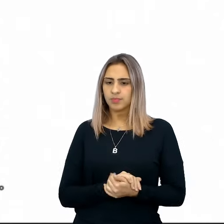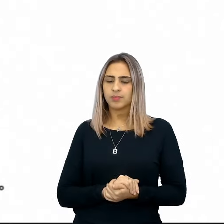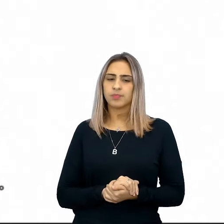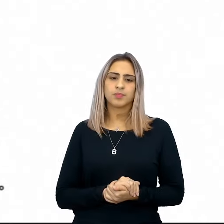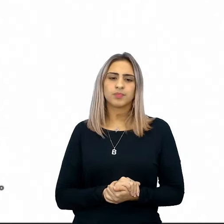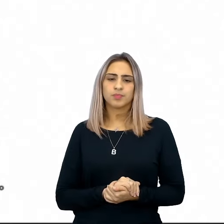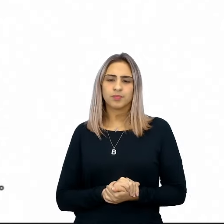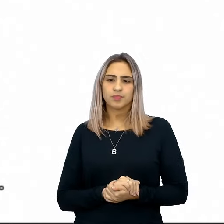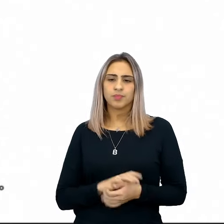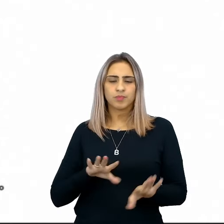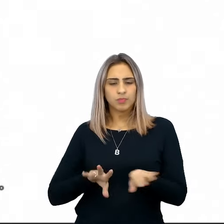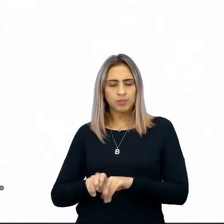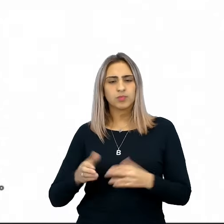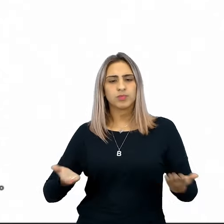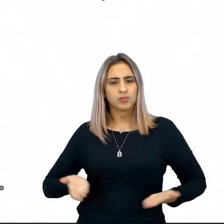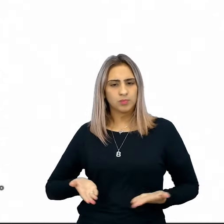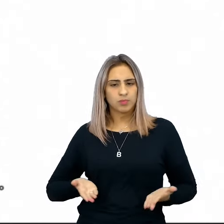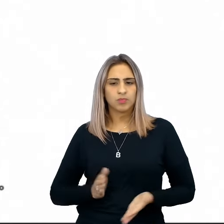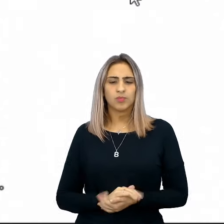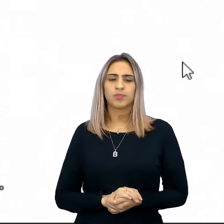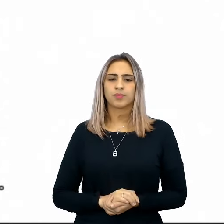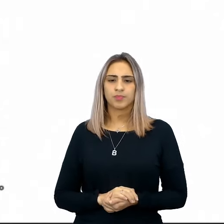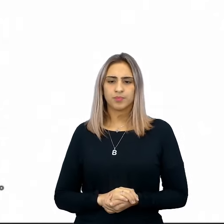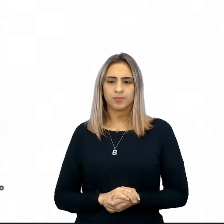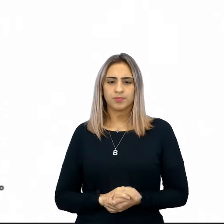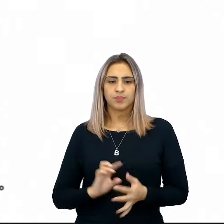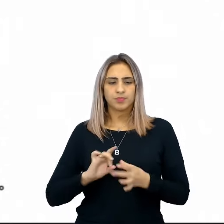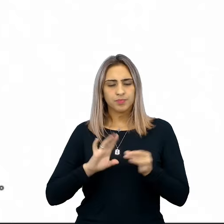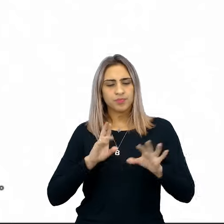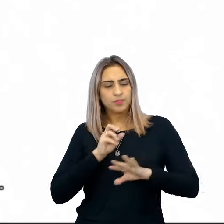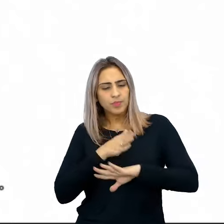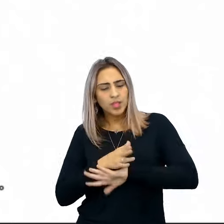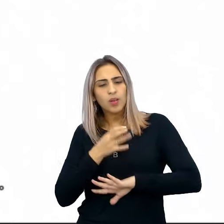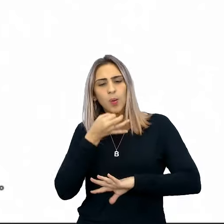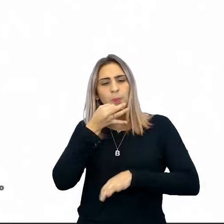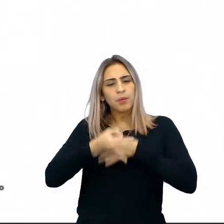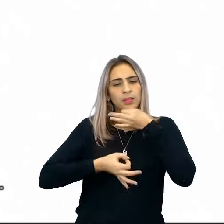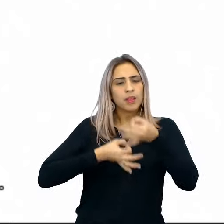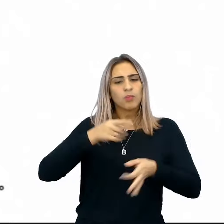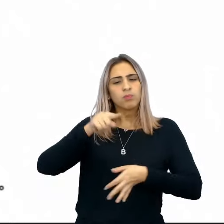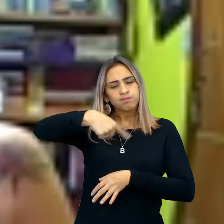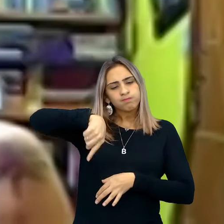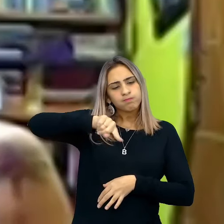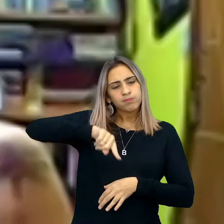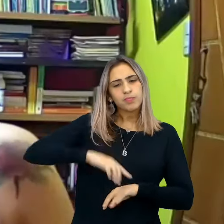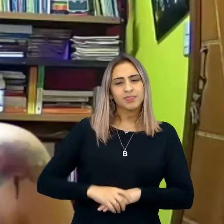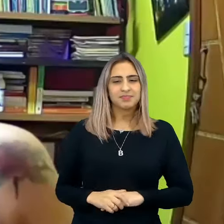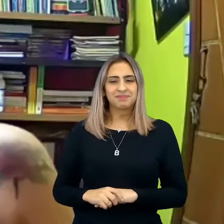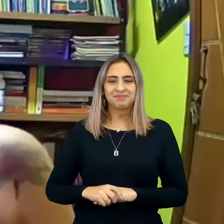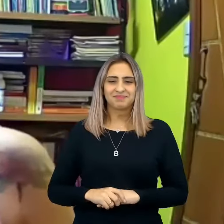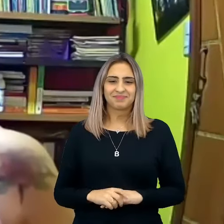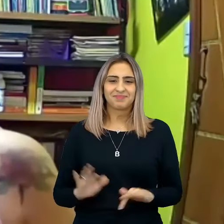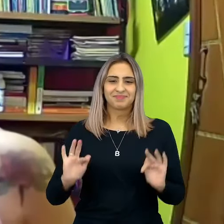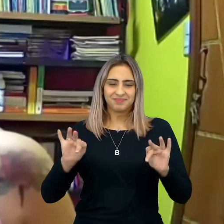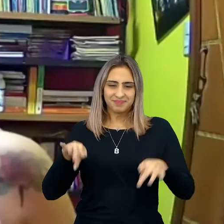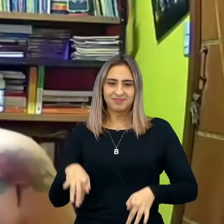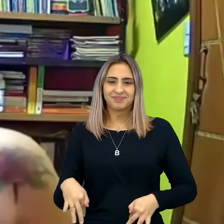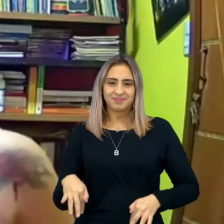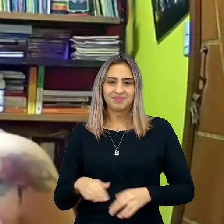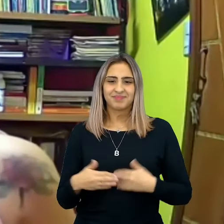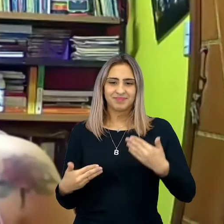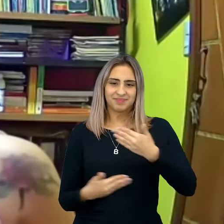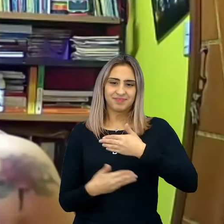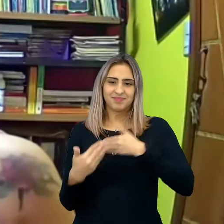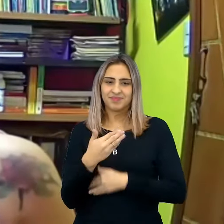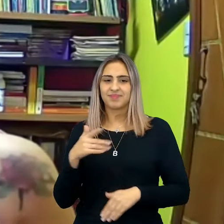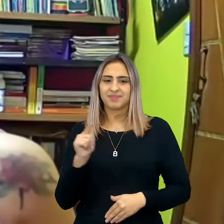nossa formação de hoje, tá? Entrem lá e deem a opinião de vocês. No final dos